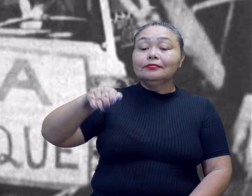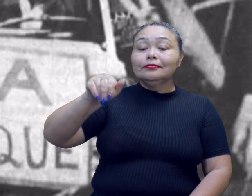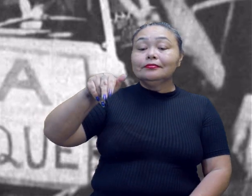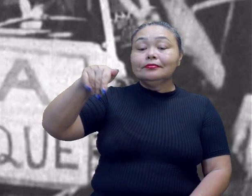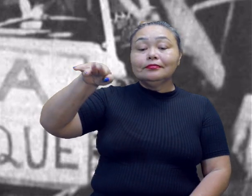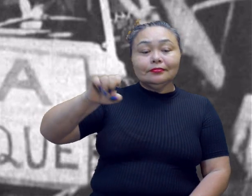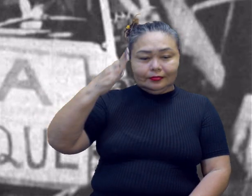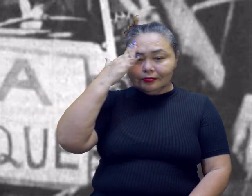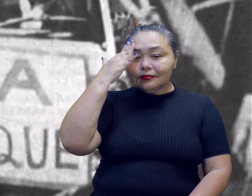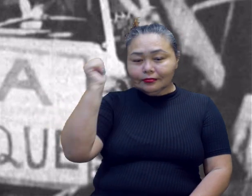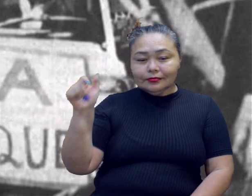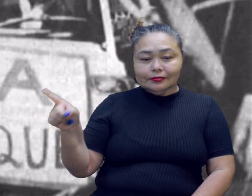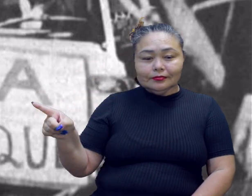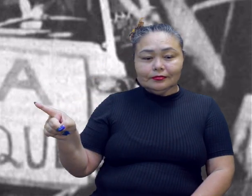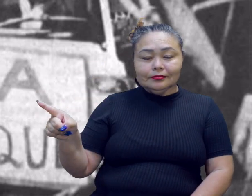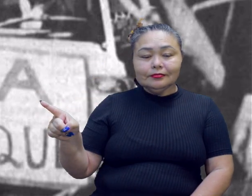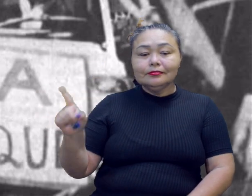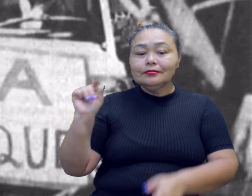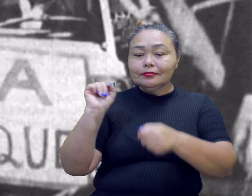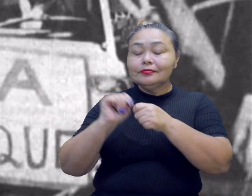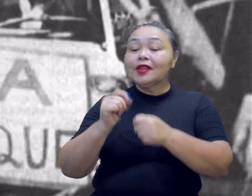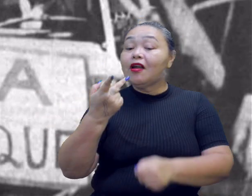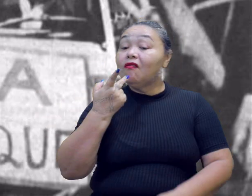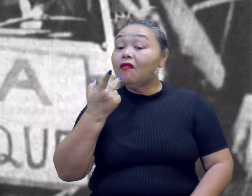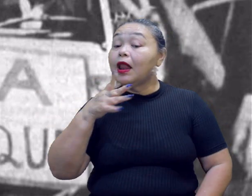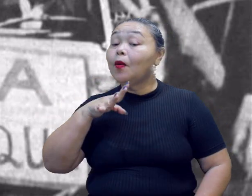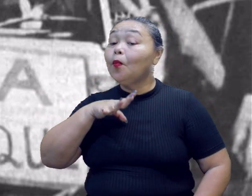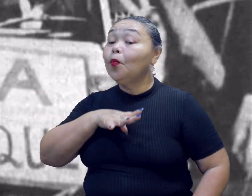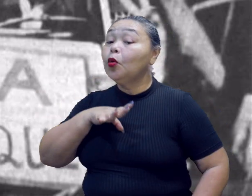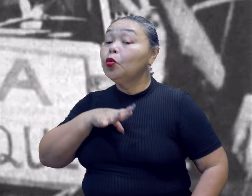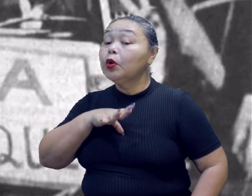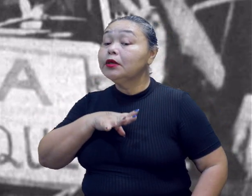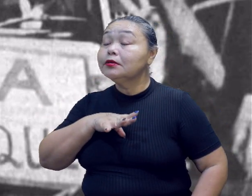sabia que em Moçambique se fala a língua portuguesa?